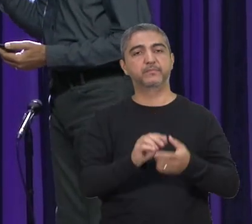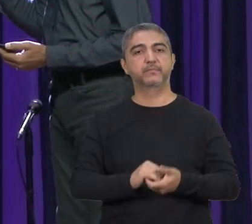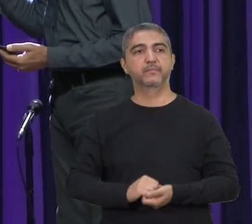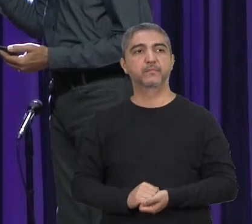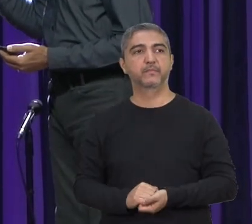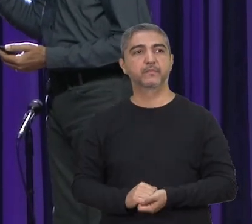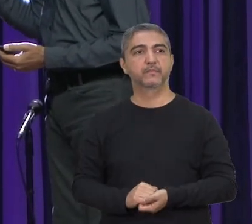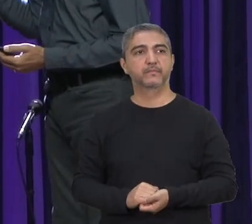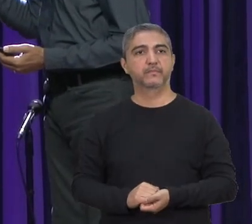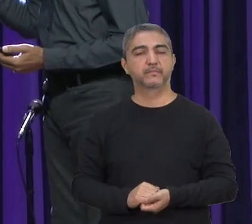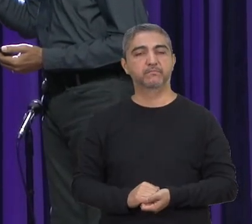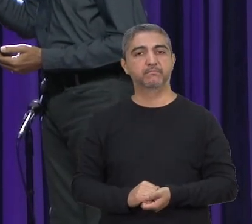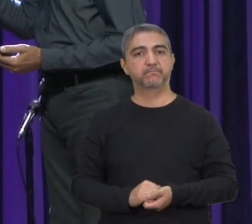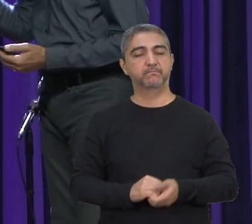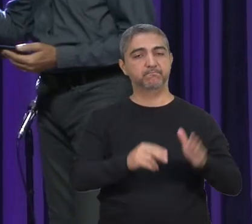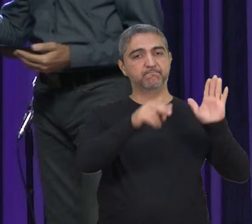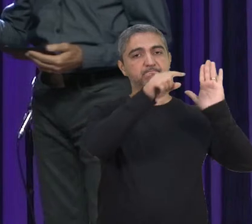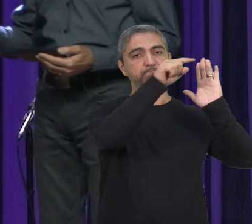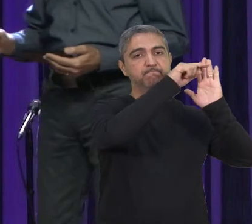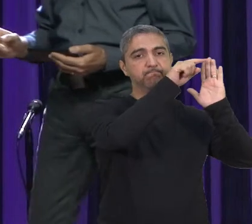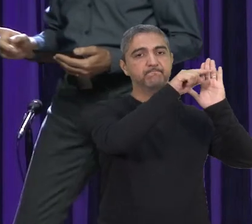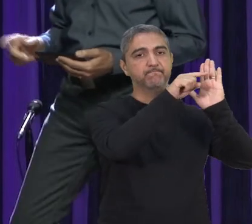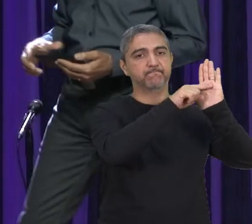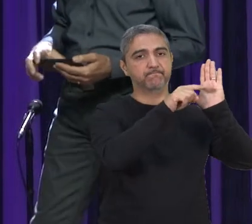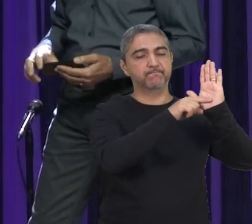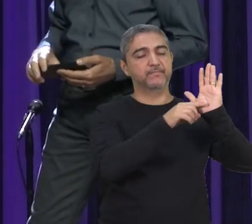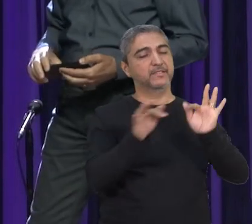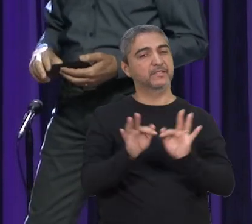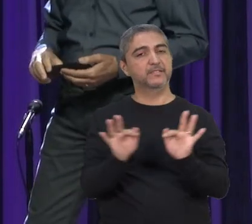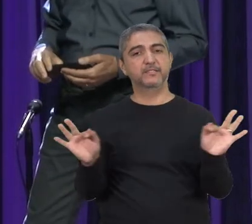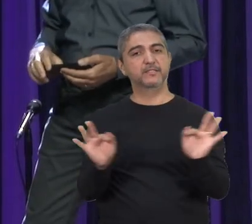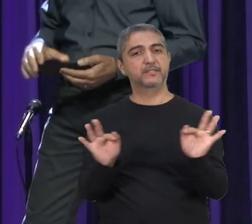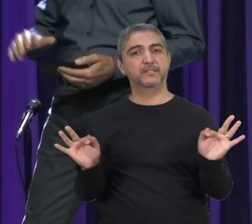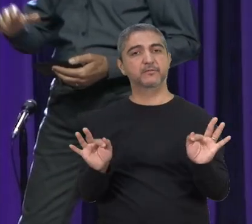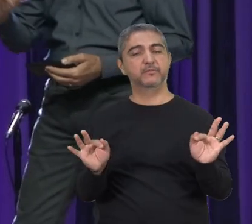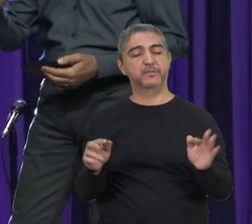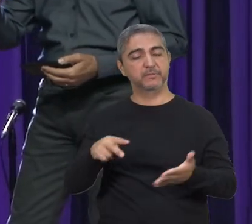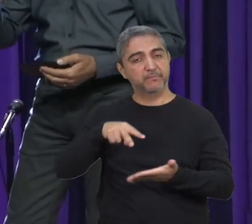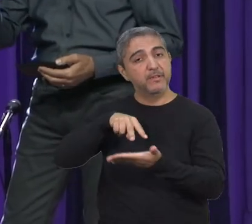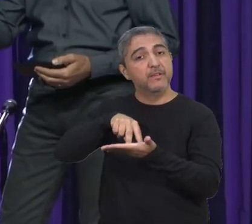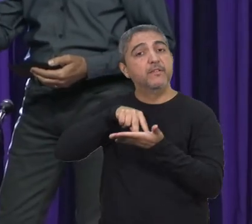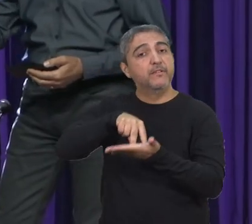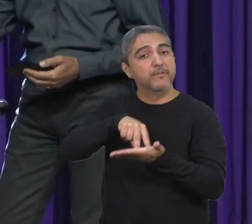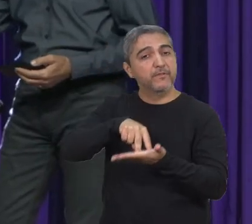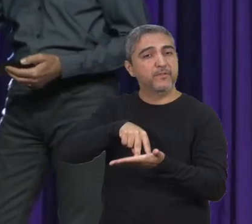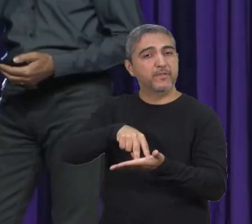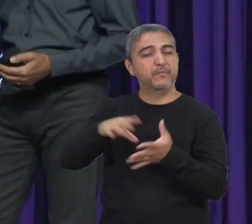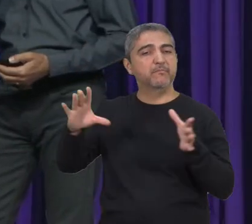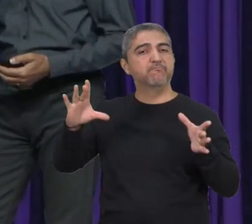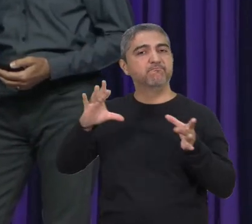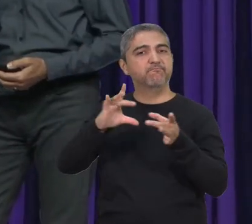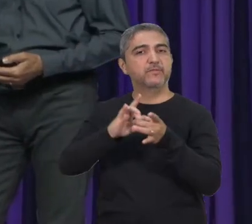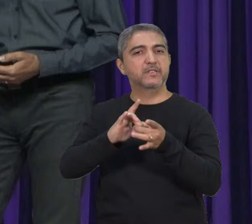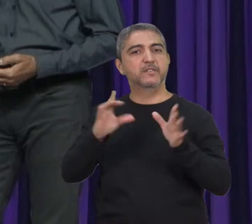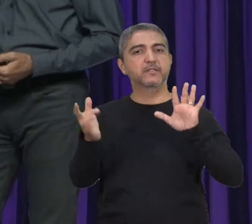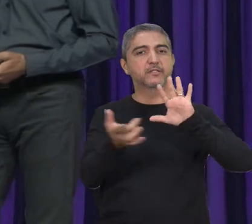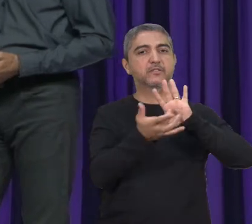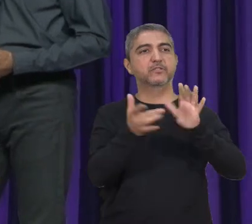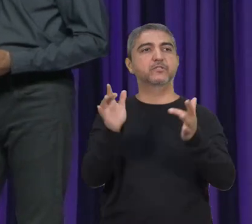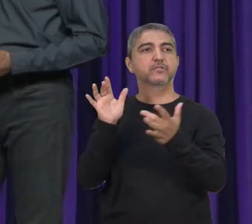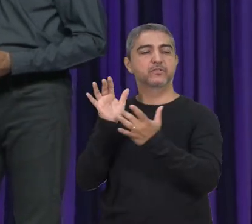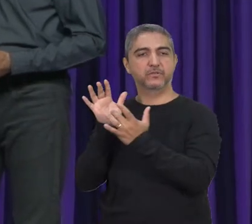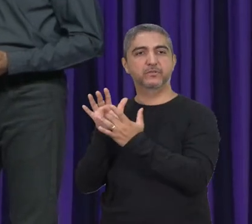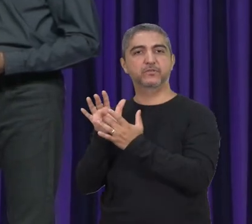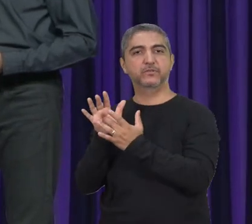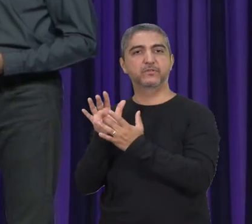a receita é simples: permaneça em Jesus. Nós ouvimos Ele dizer isso algumas